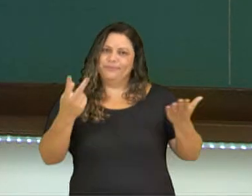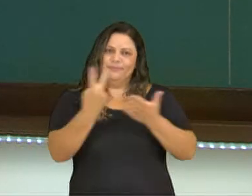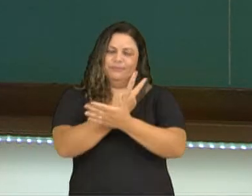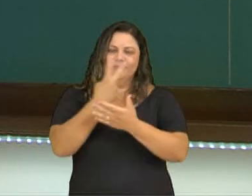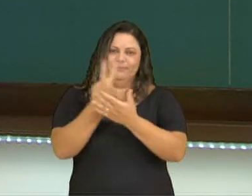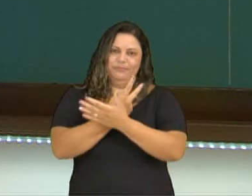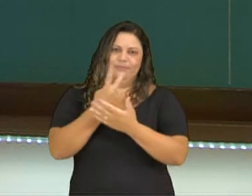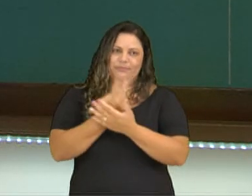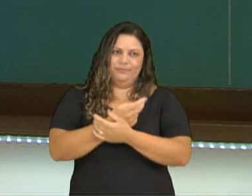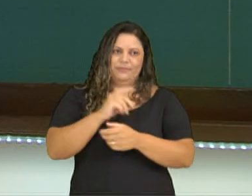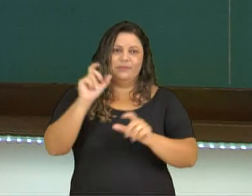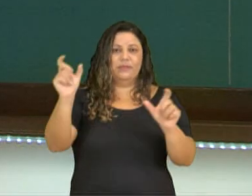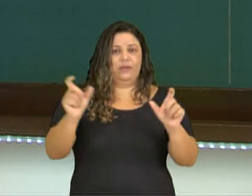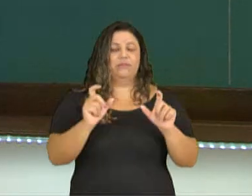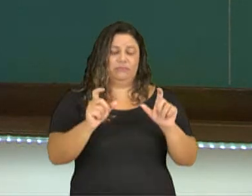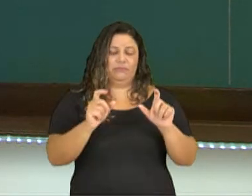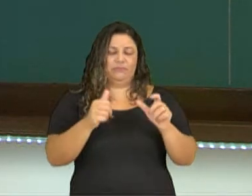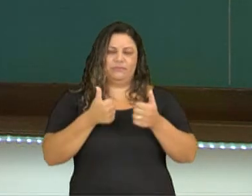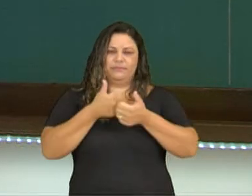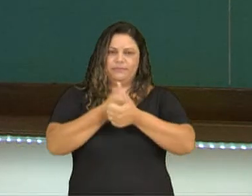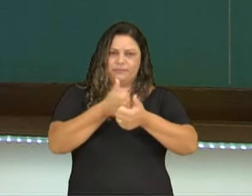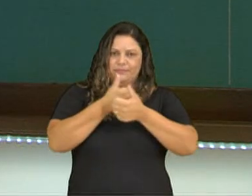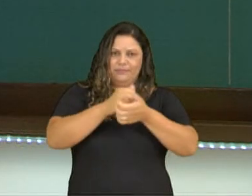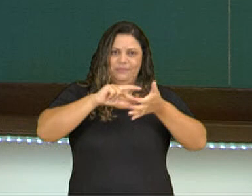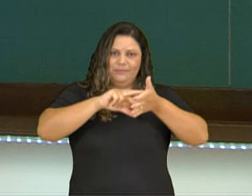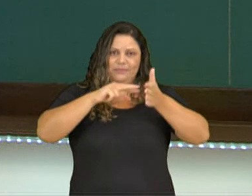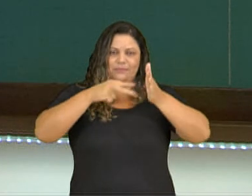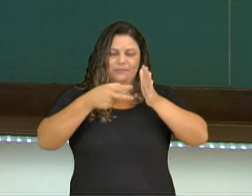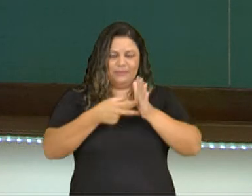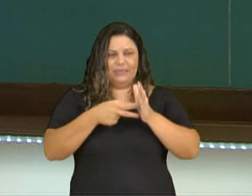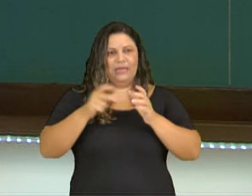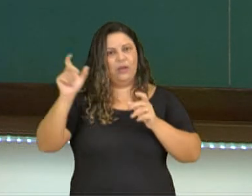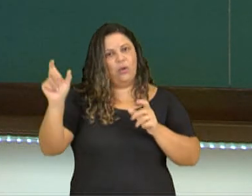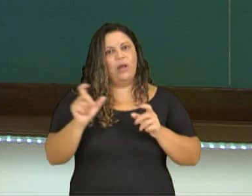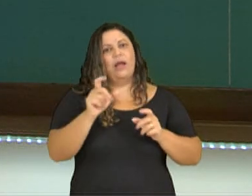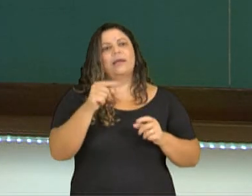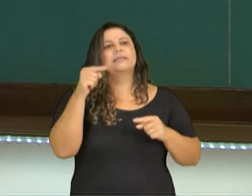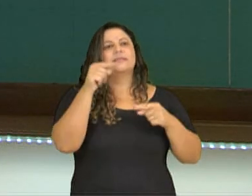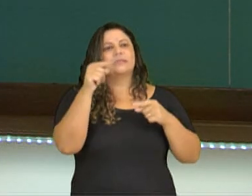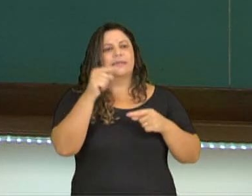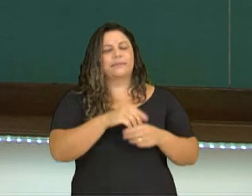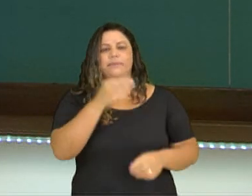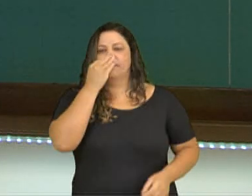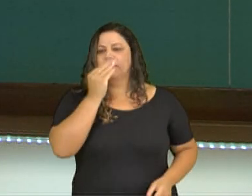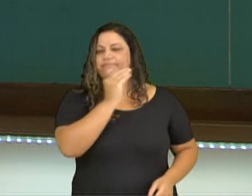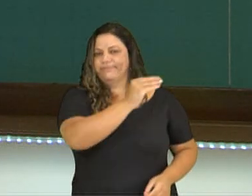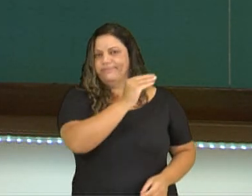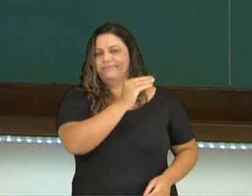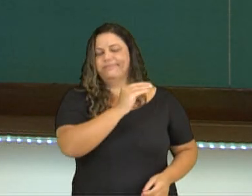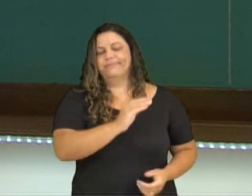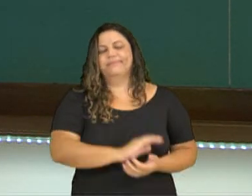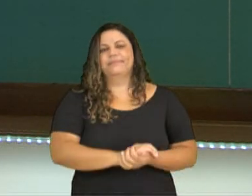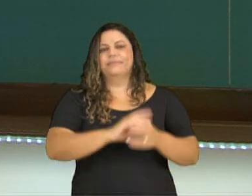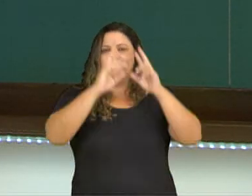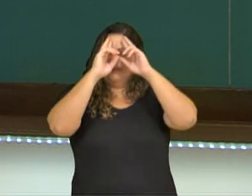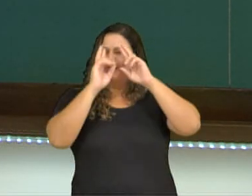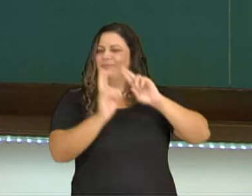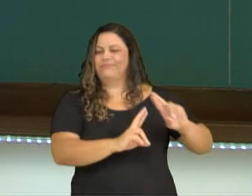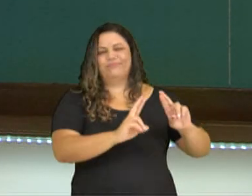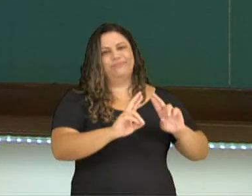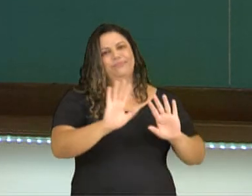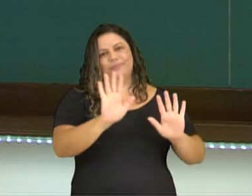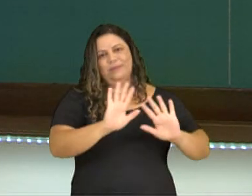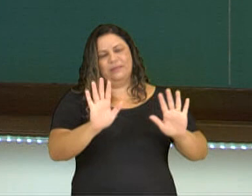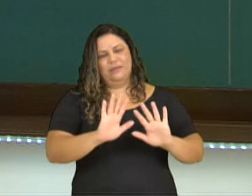ali que mais se aproximaria do significado de ultrajaram nesse contexto poderia ser desrespeitaram, né, ou seja,